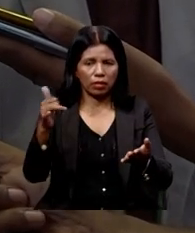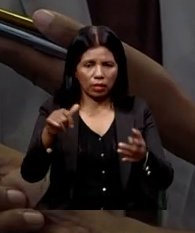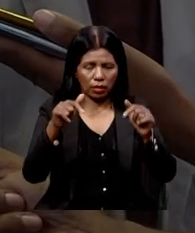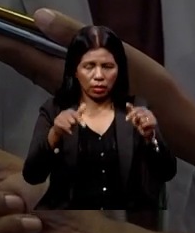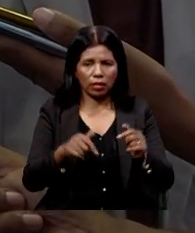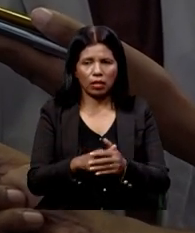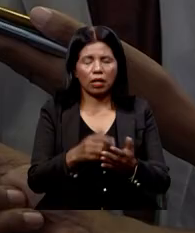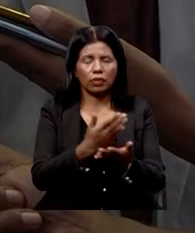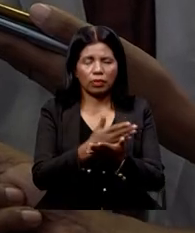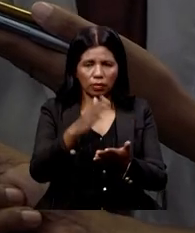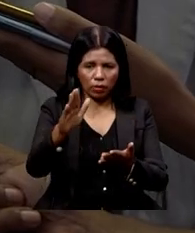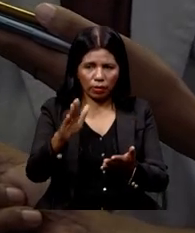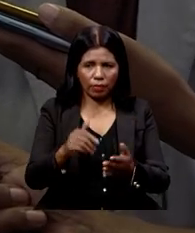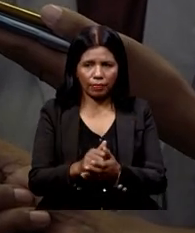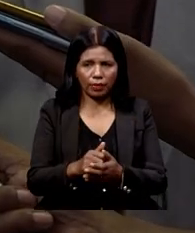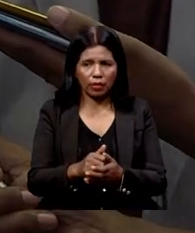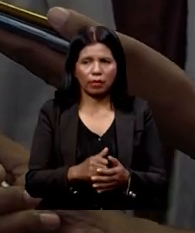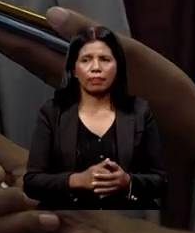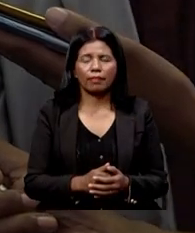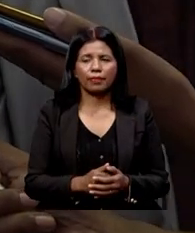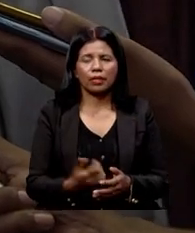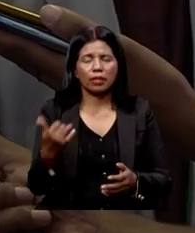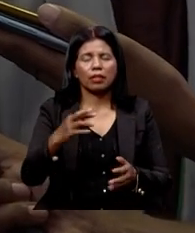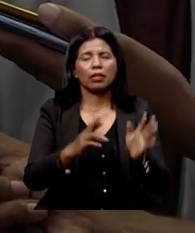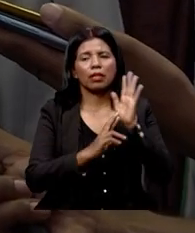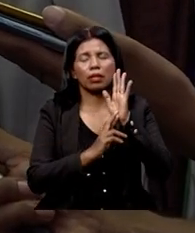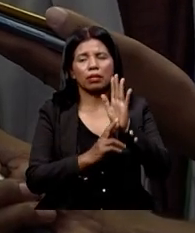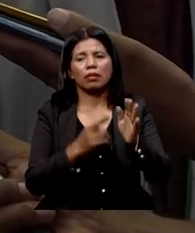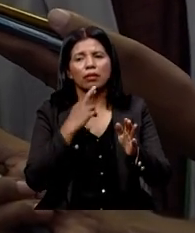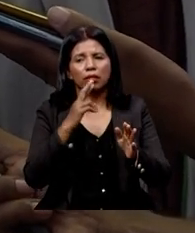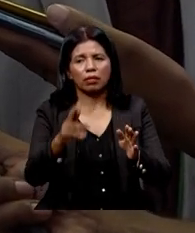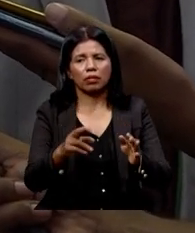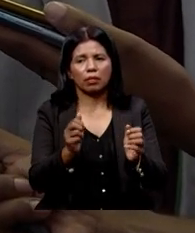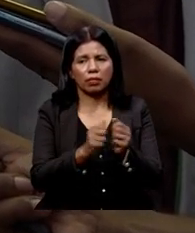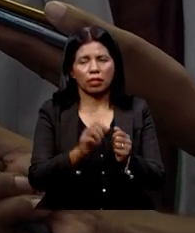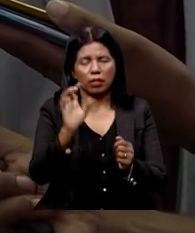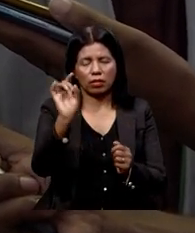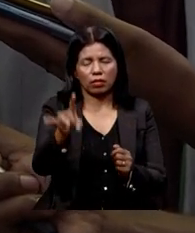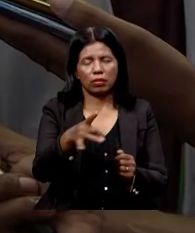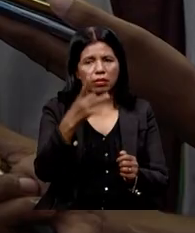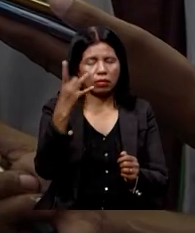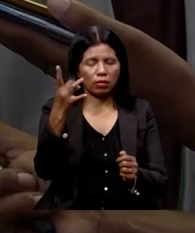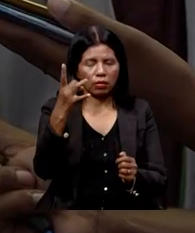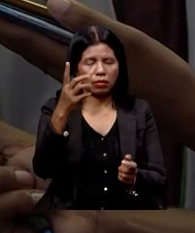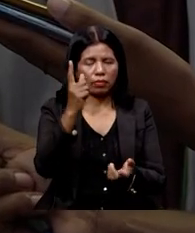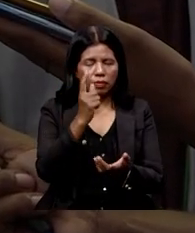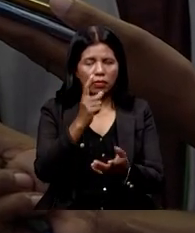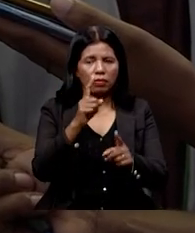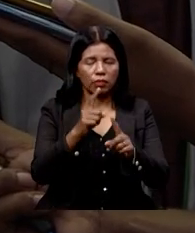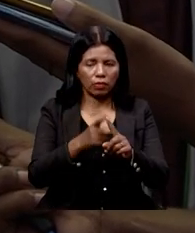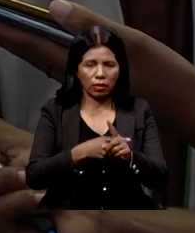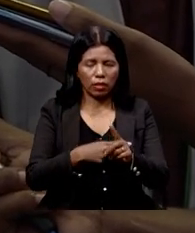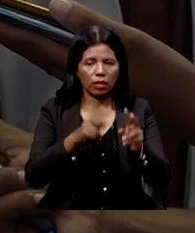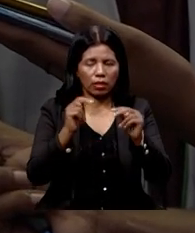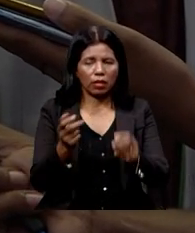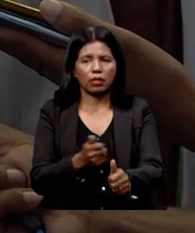a tosa né e a se ir recomenda mínimo né 18 meses né tem que cumprir eh?